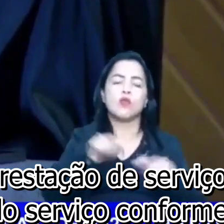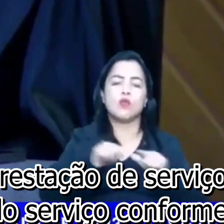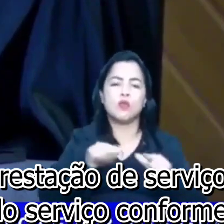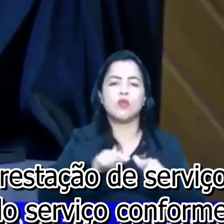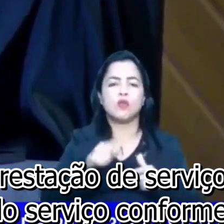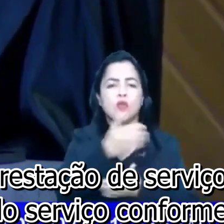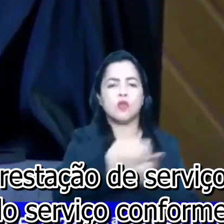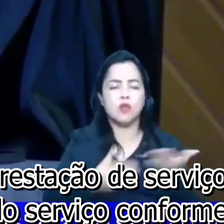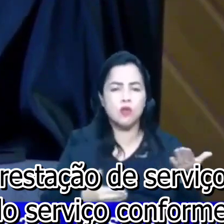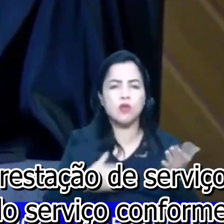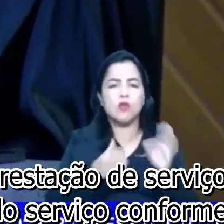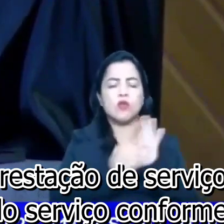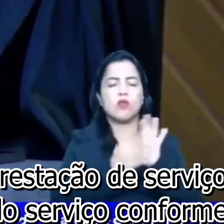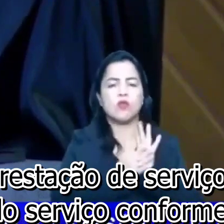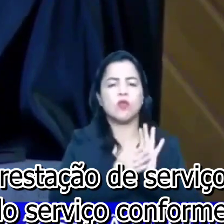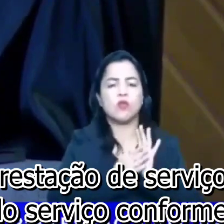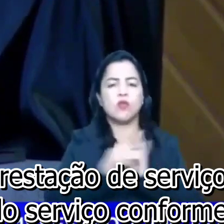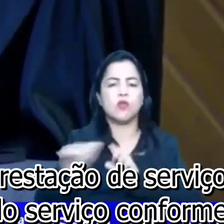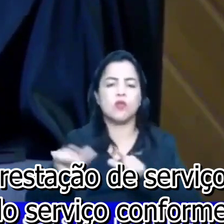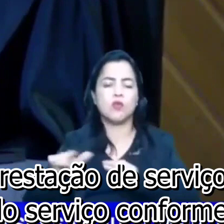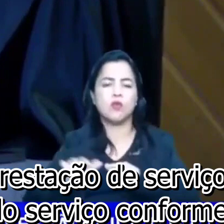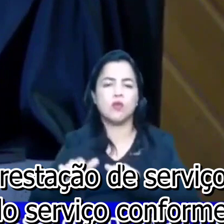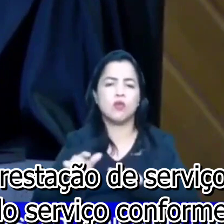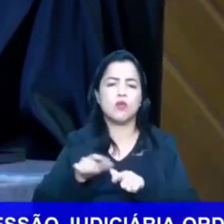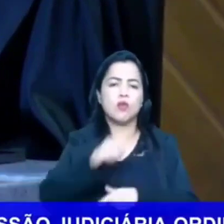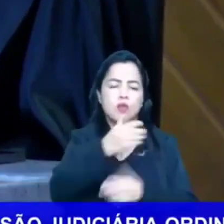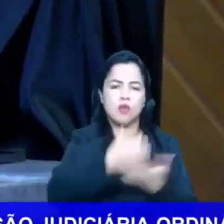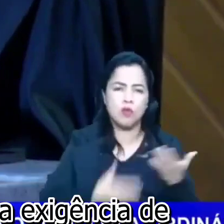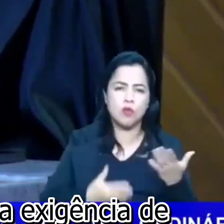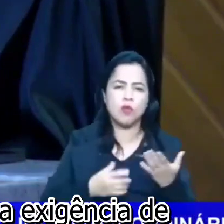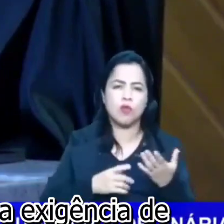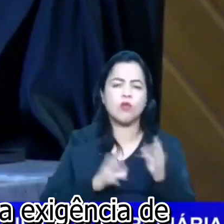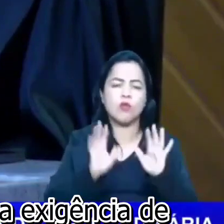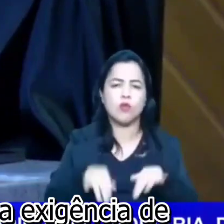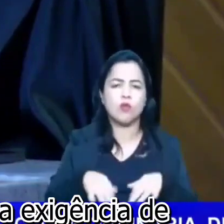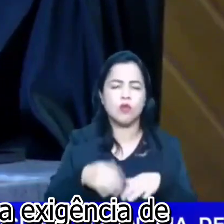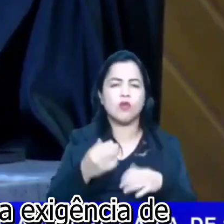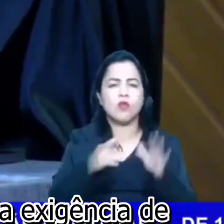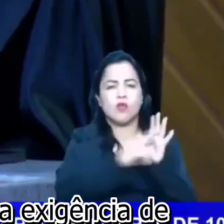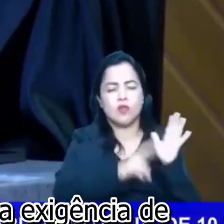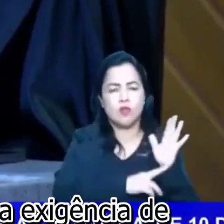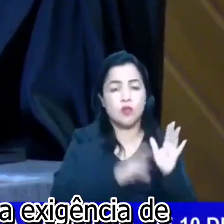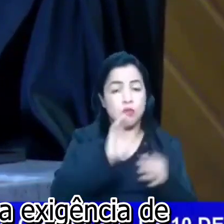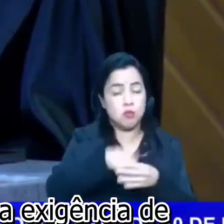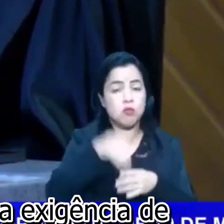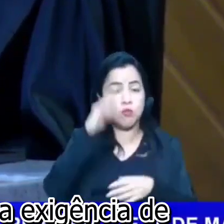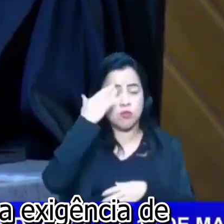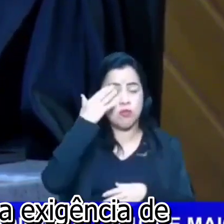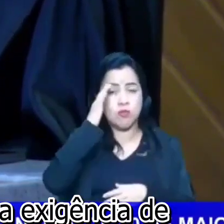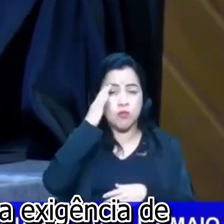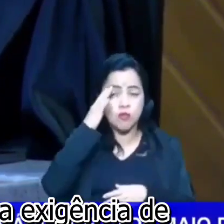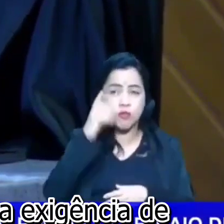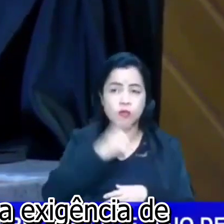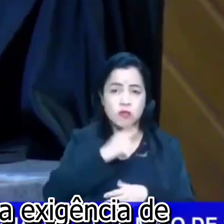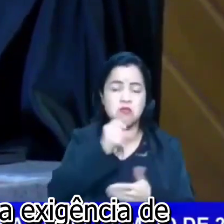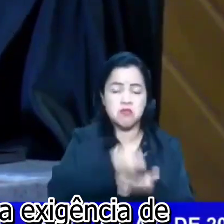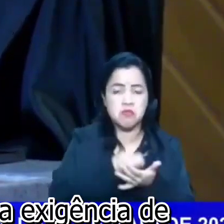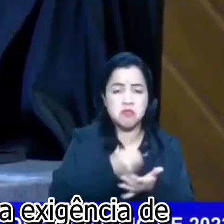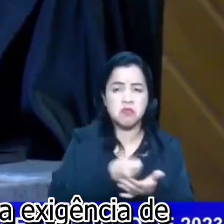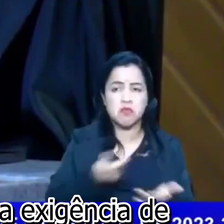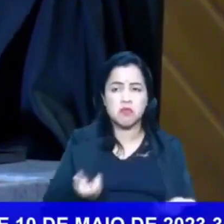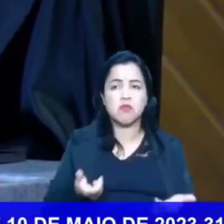de recibos atestando a efetiva prestação do serviço conforme admitido pela norma eleitoral, entendo dispenda a